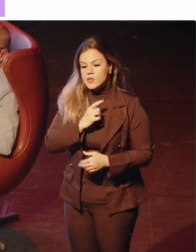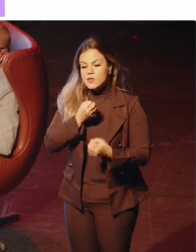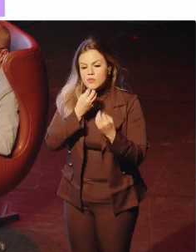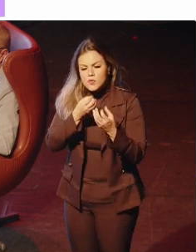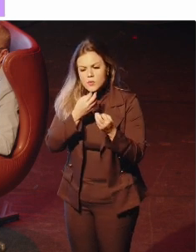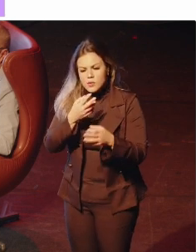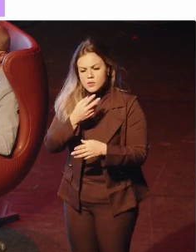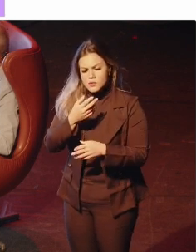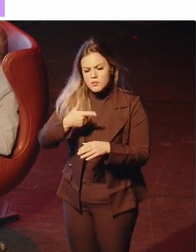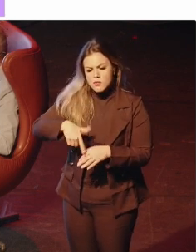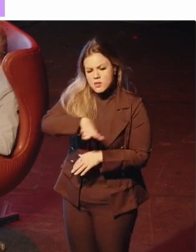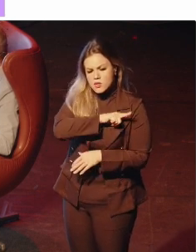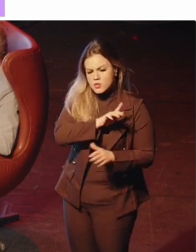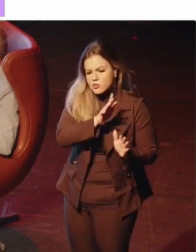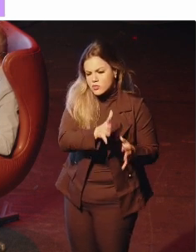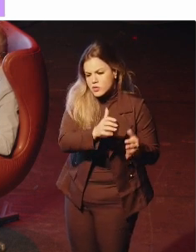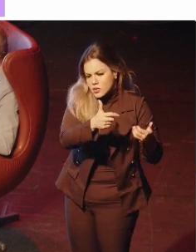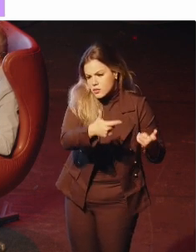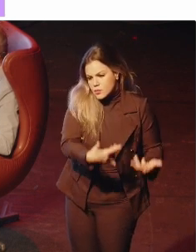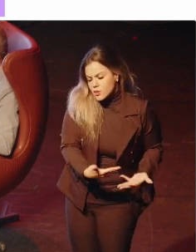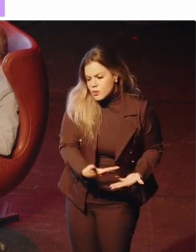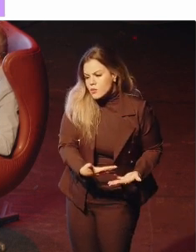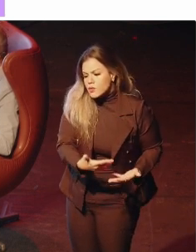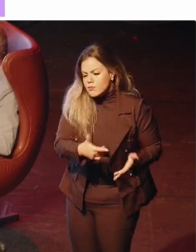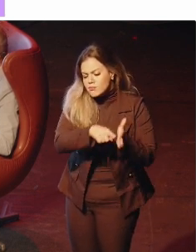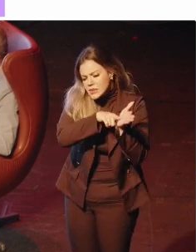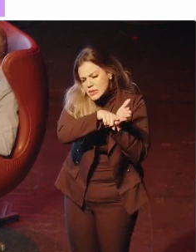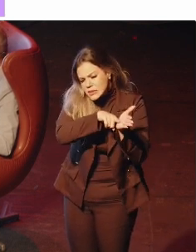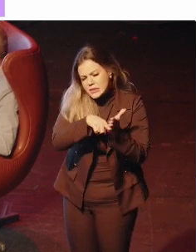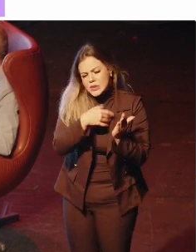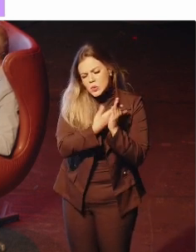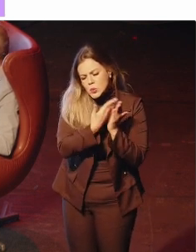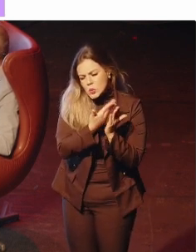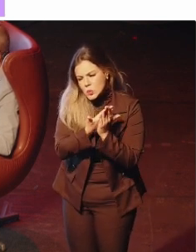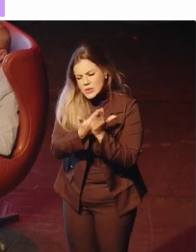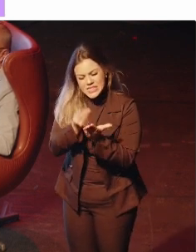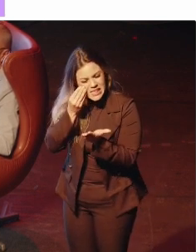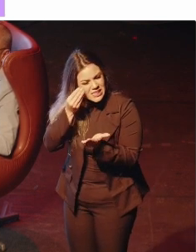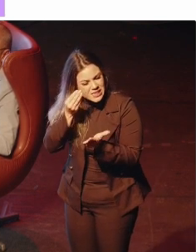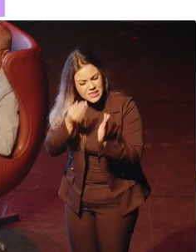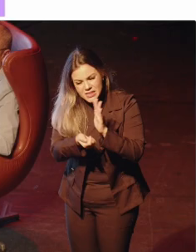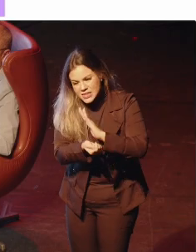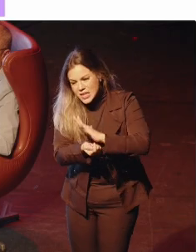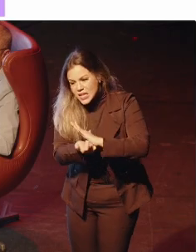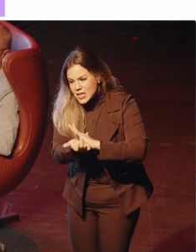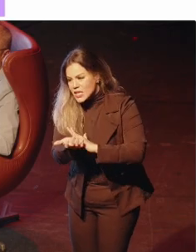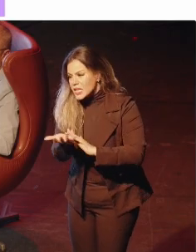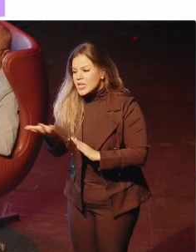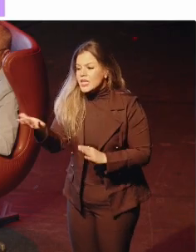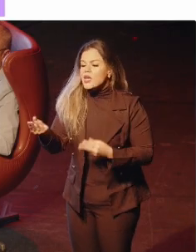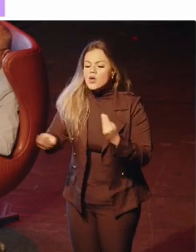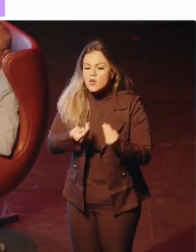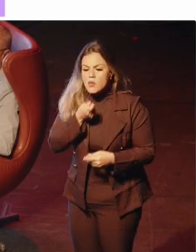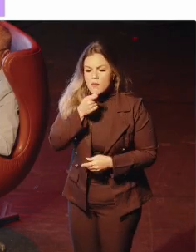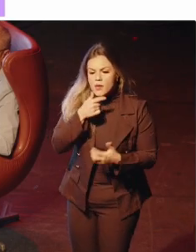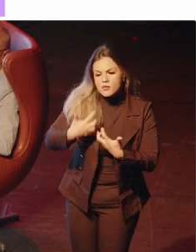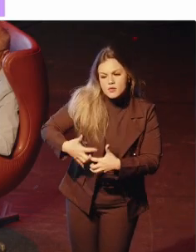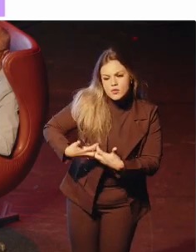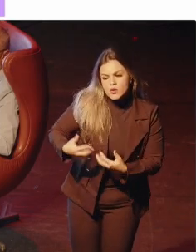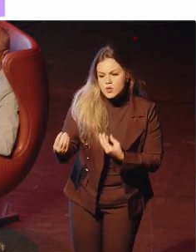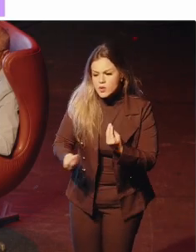aquela primeira frase ali de cima. Eles fizeram vários estudos, tanto com o lecanemab quanto o donanemab, que são as